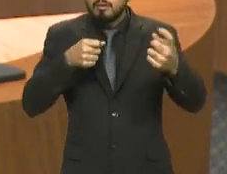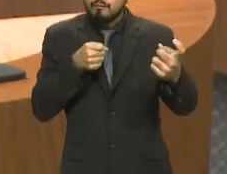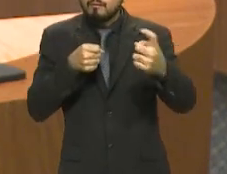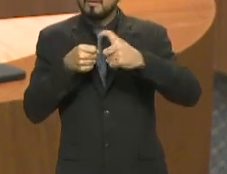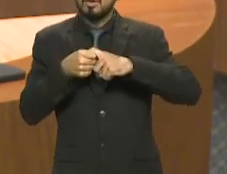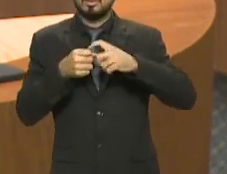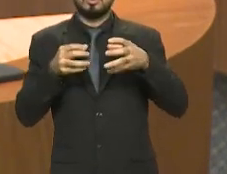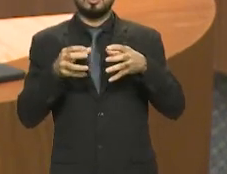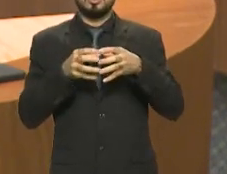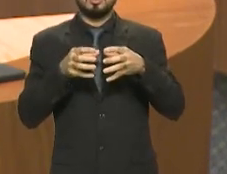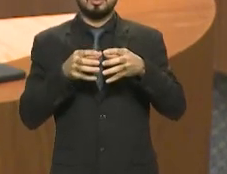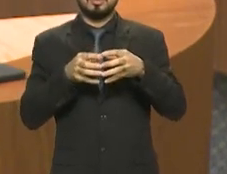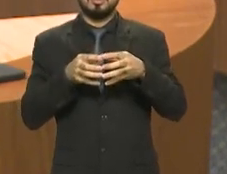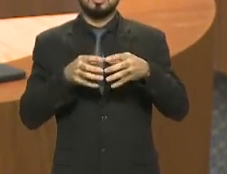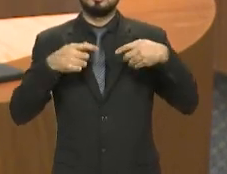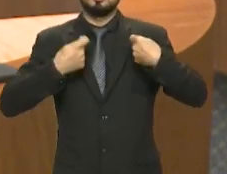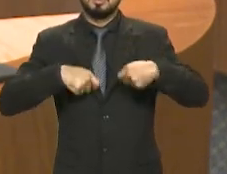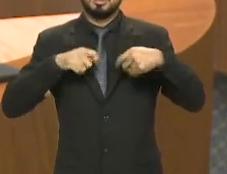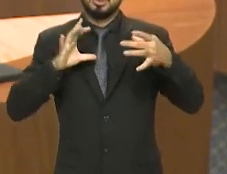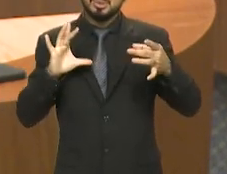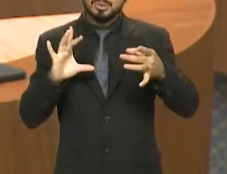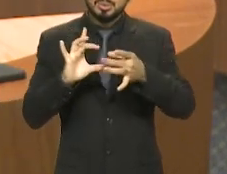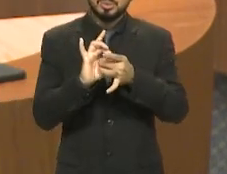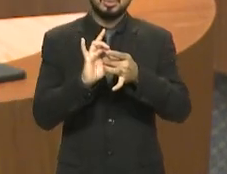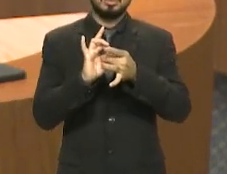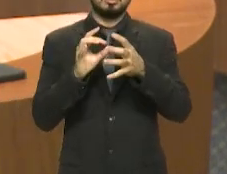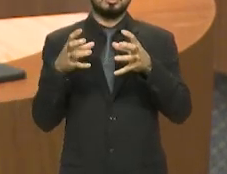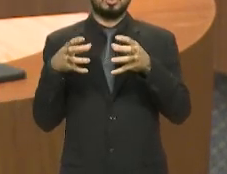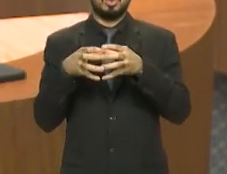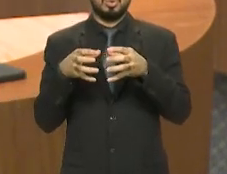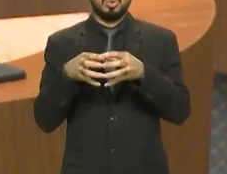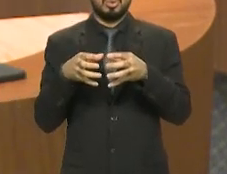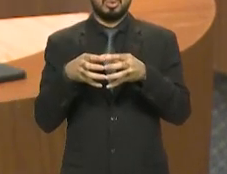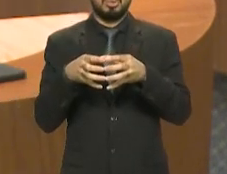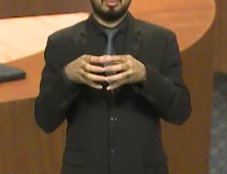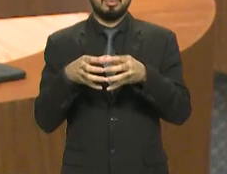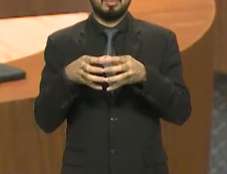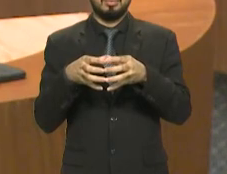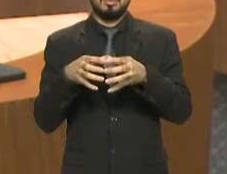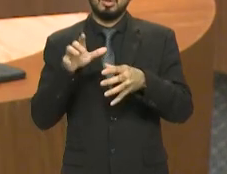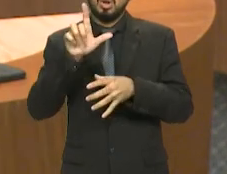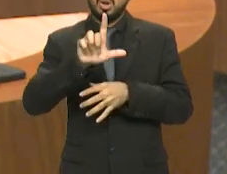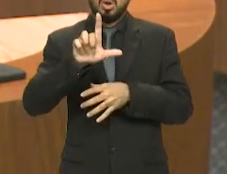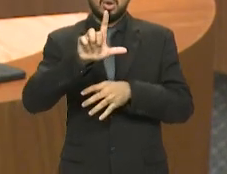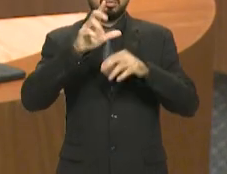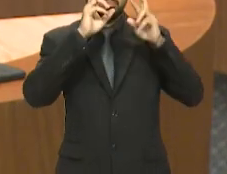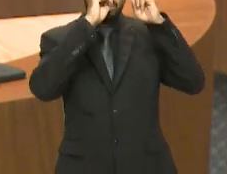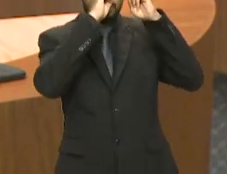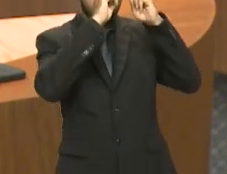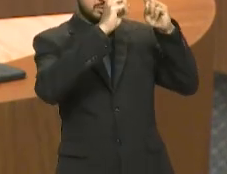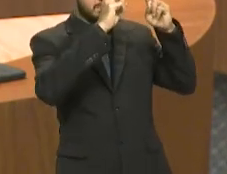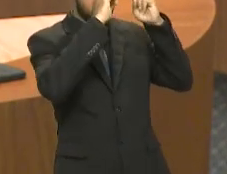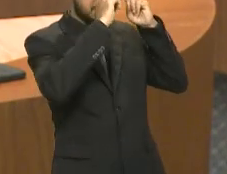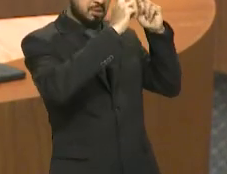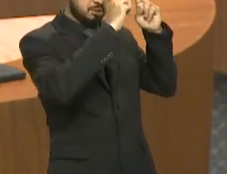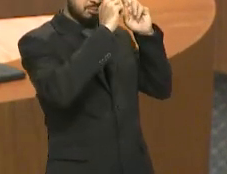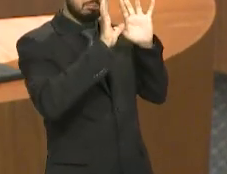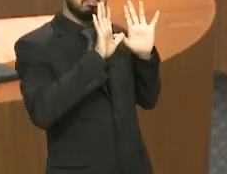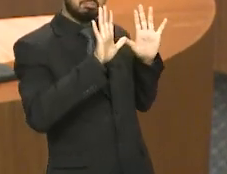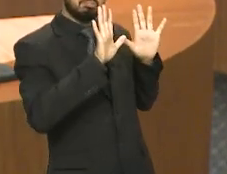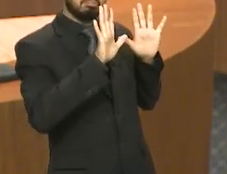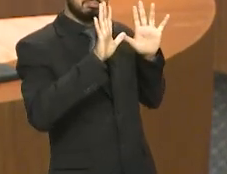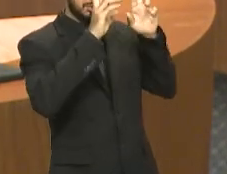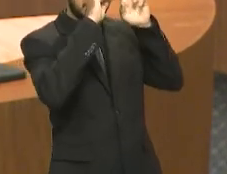ou do máximo de unidade para esse grupo político, respeitando, claro, as outras pessoas que